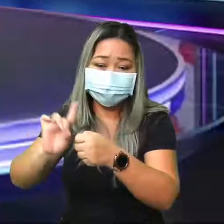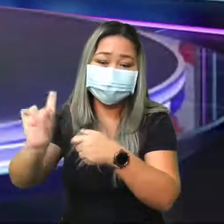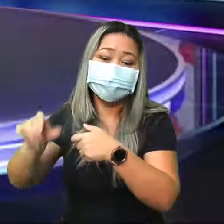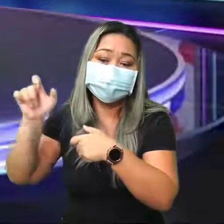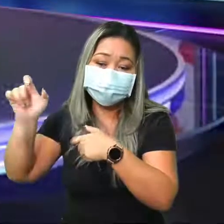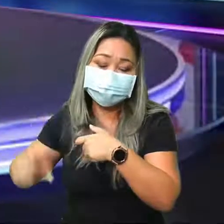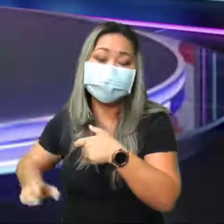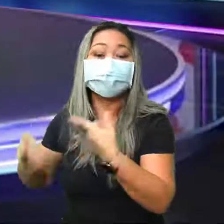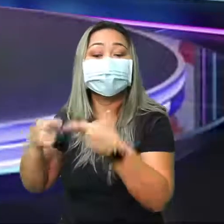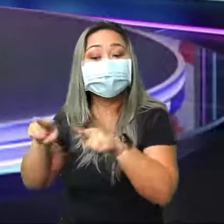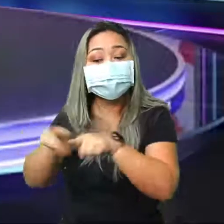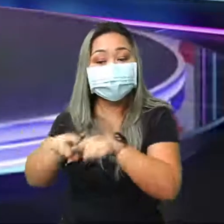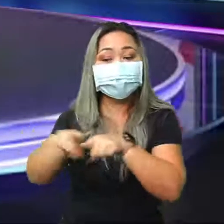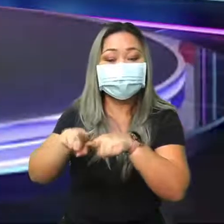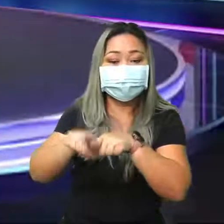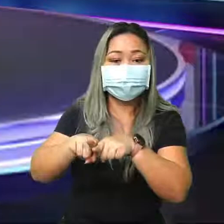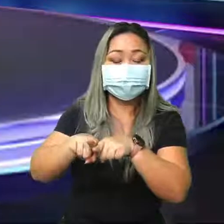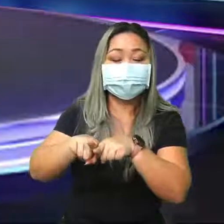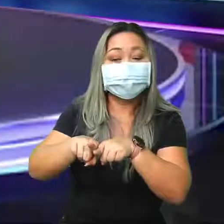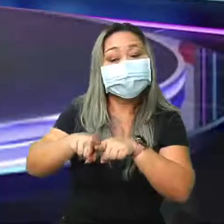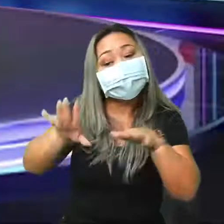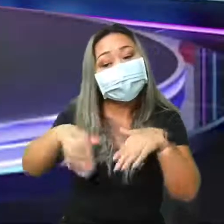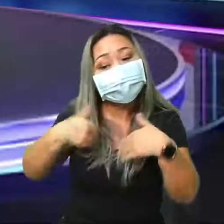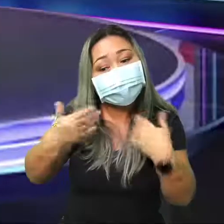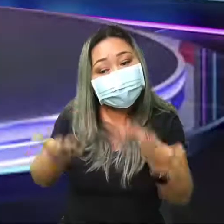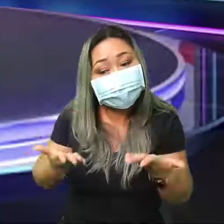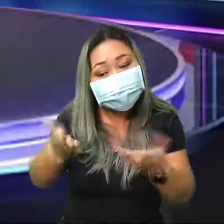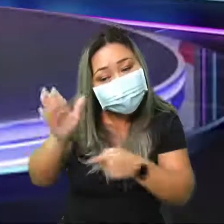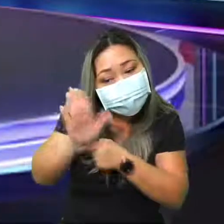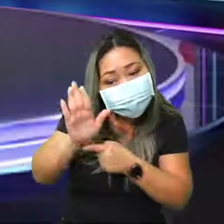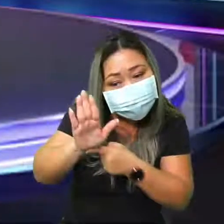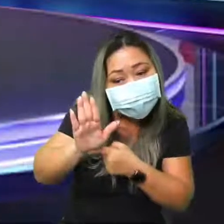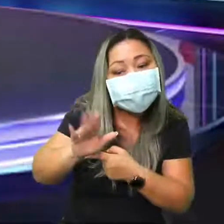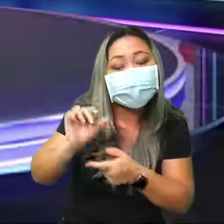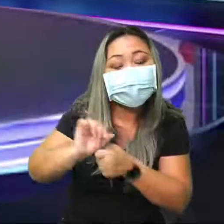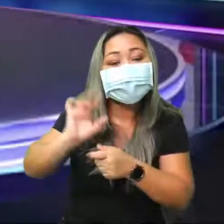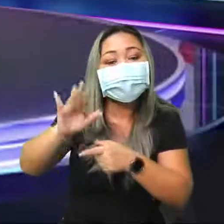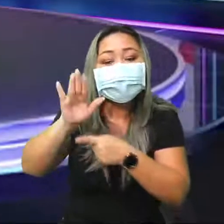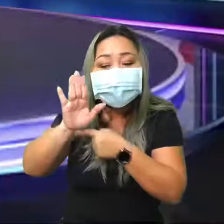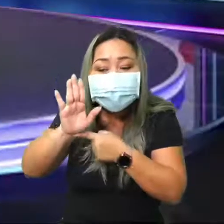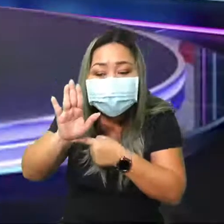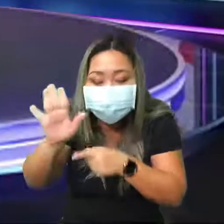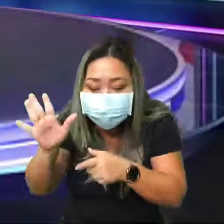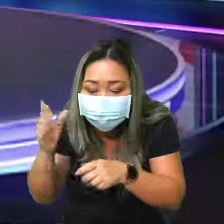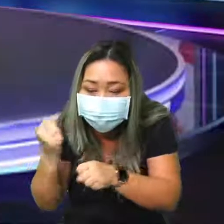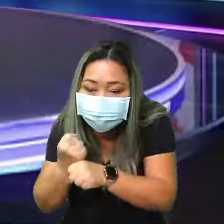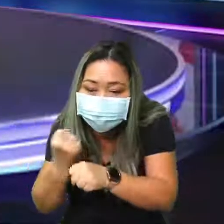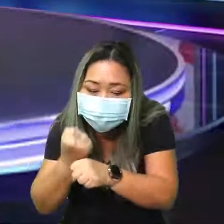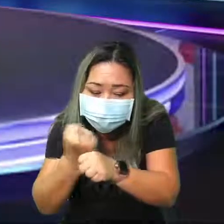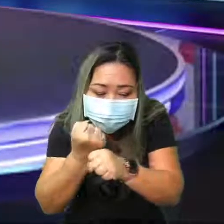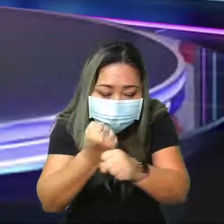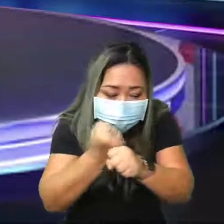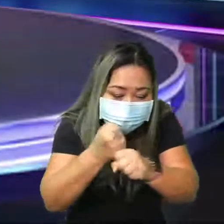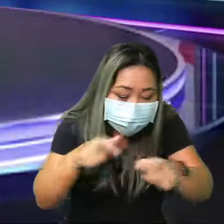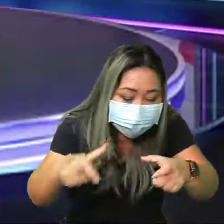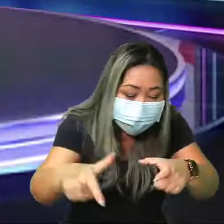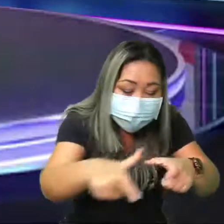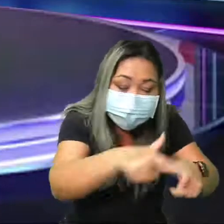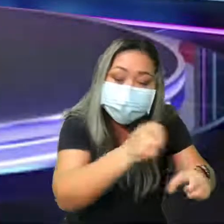entra também, né, para tentar ajudar. E aí ele vai construir um